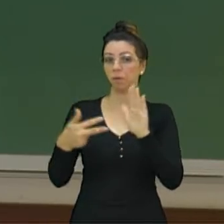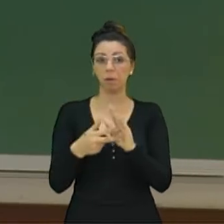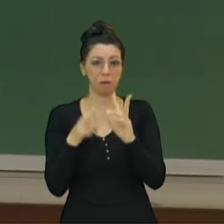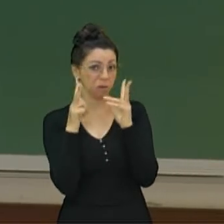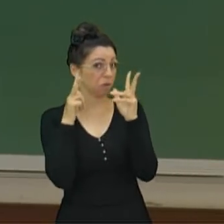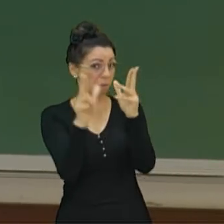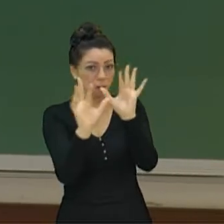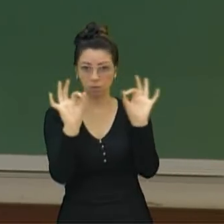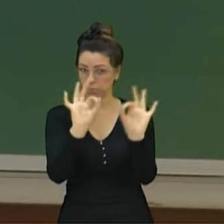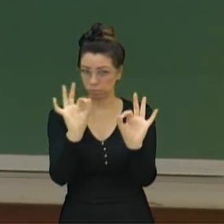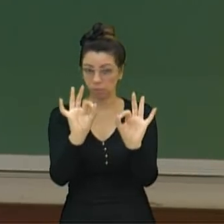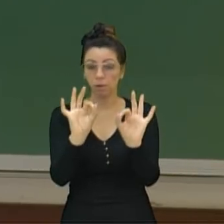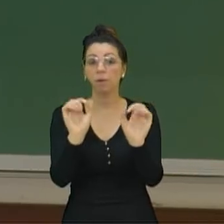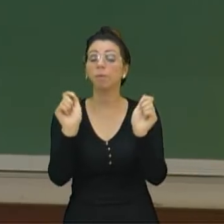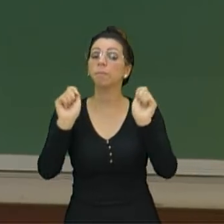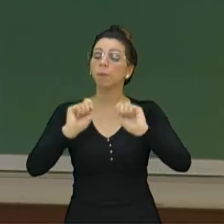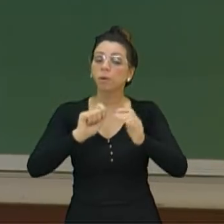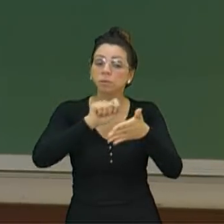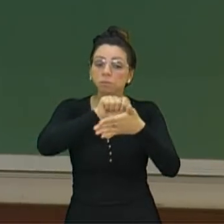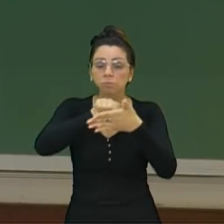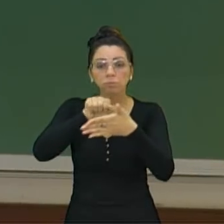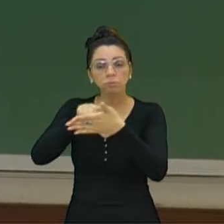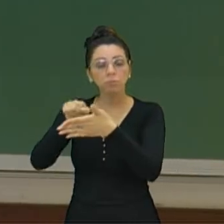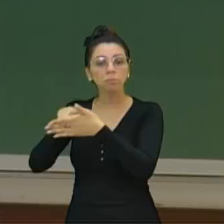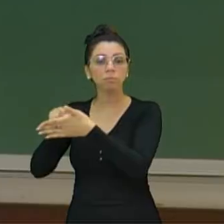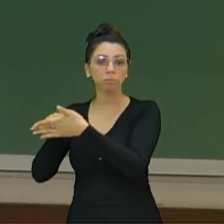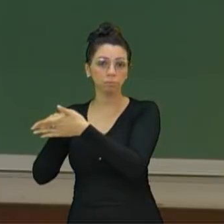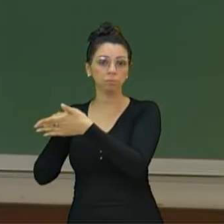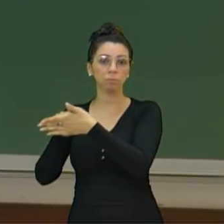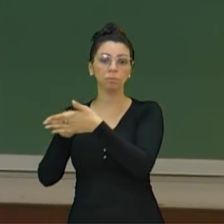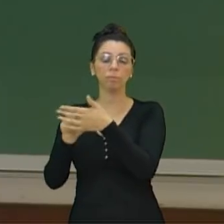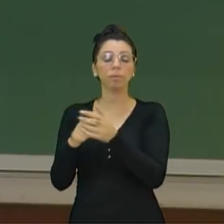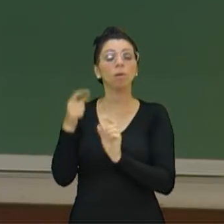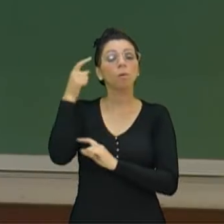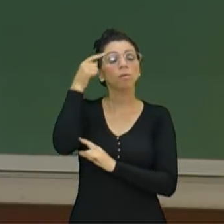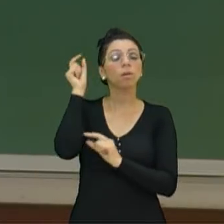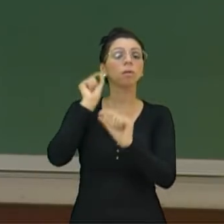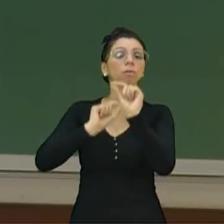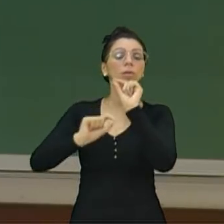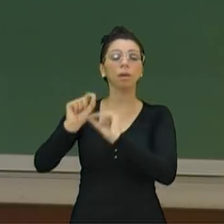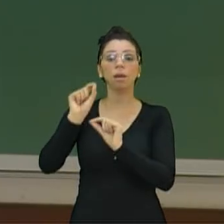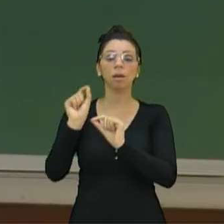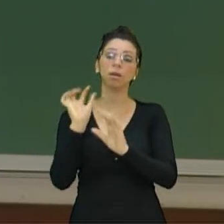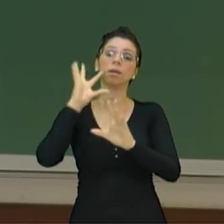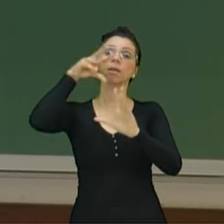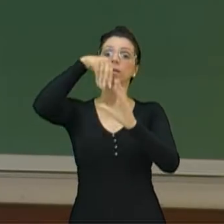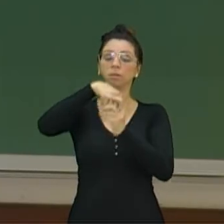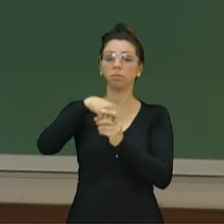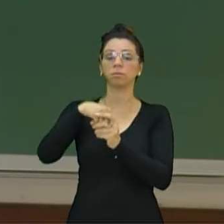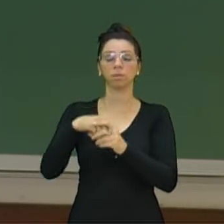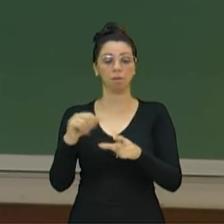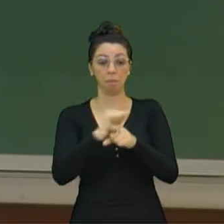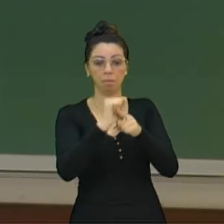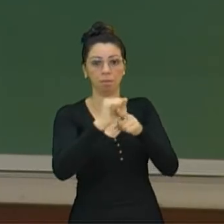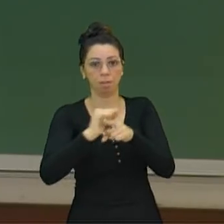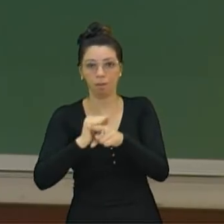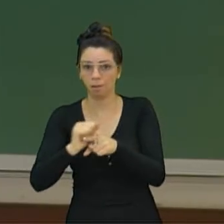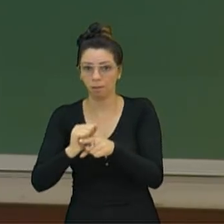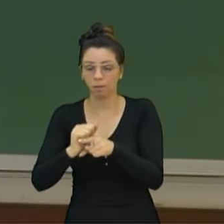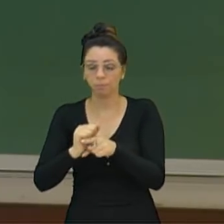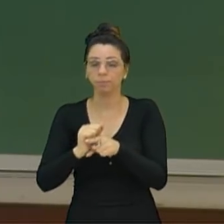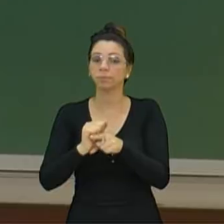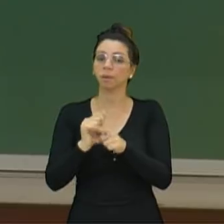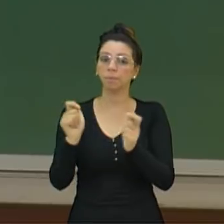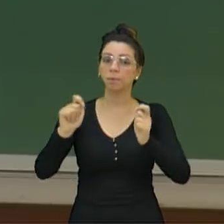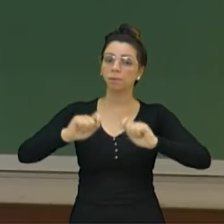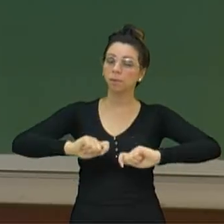ser exatamente com as mesmas palavras do Fabiano. A ideia tem que ser a mesma. Então, não vai apagando o exercício antes de eu fazer a